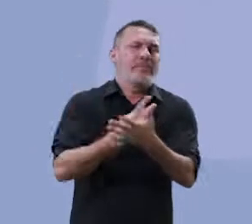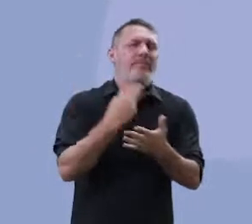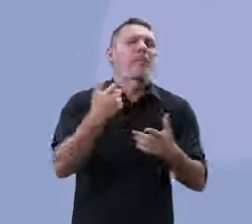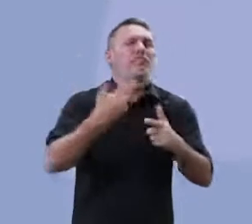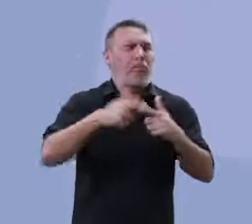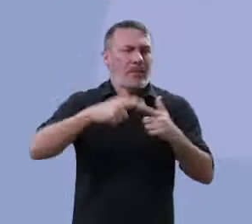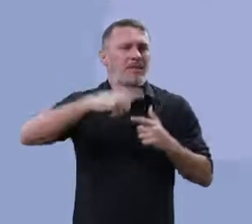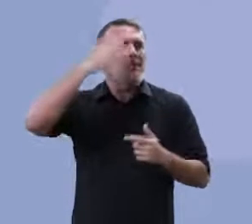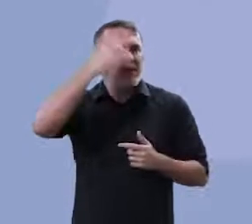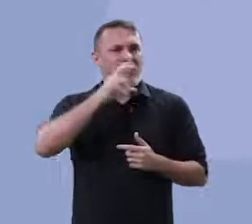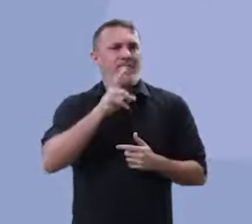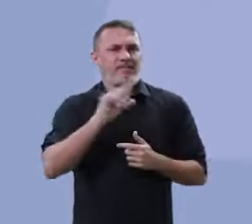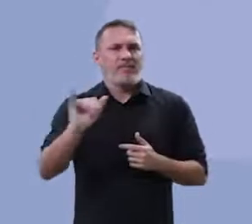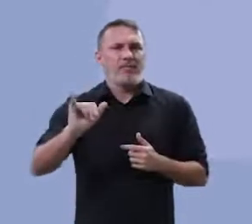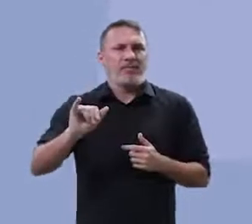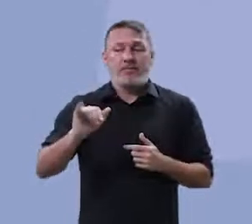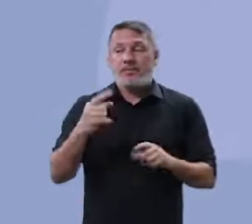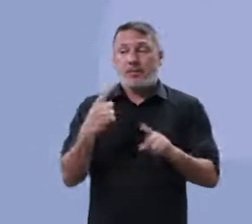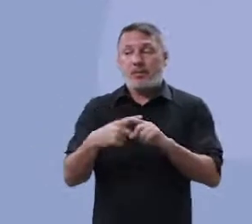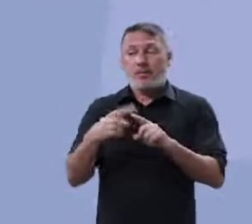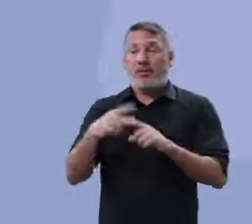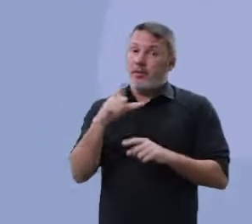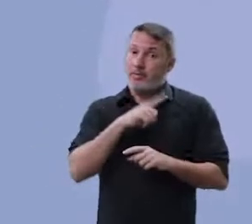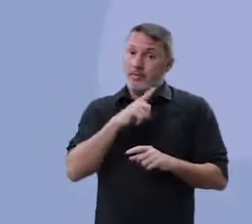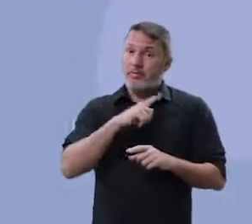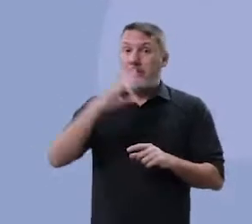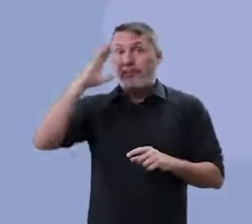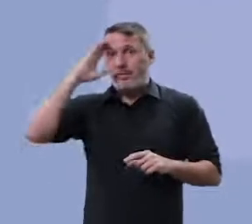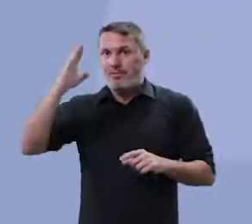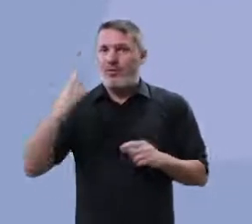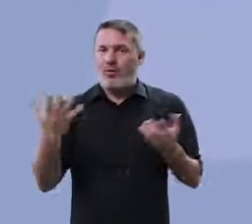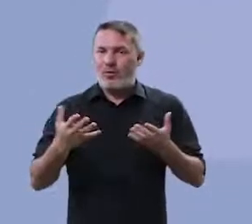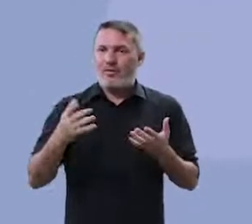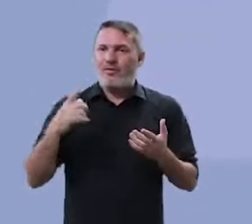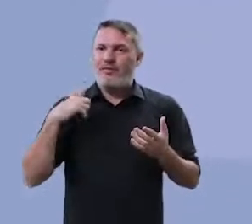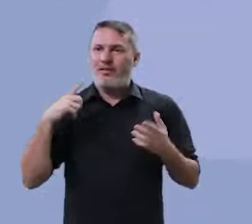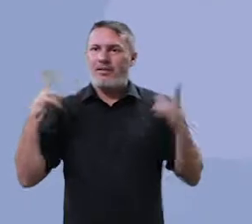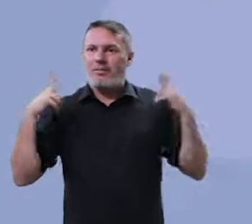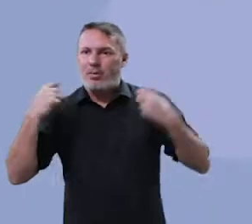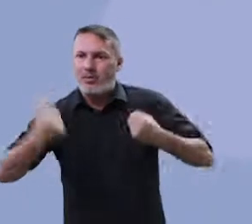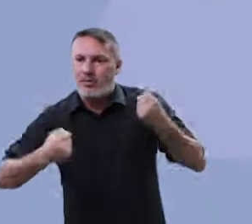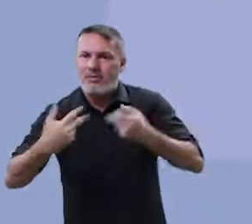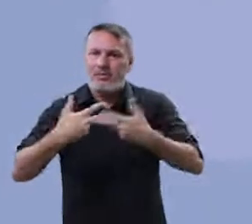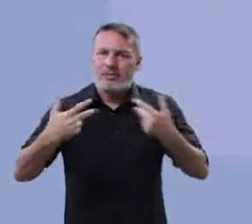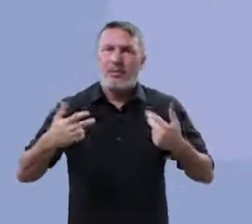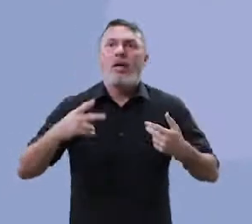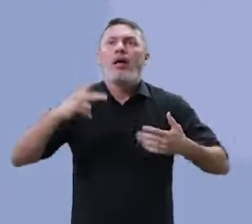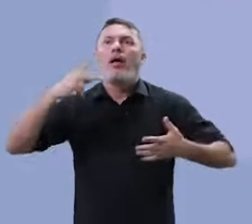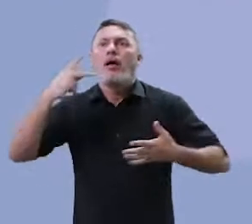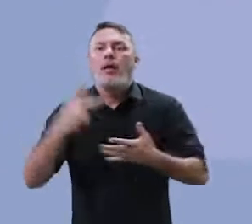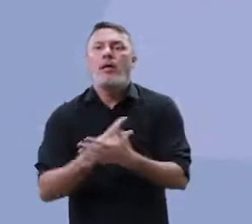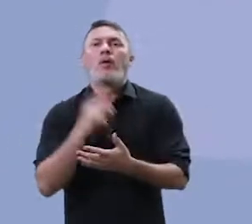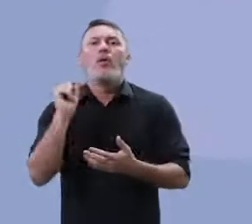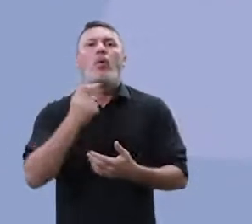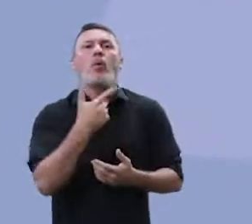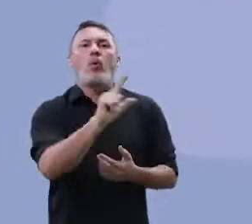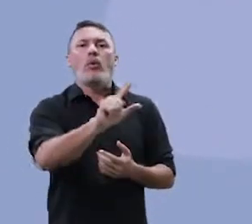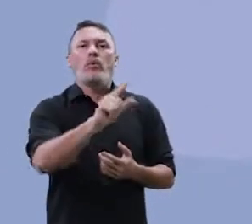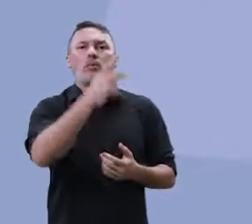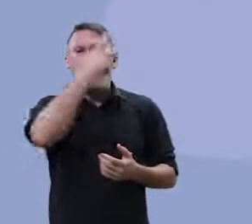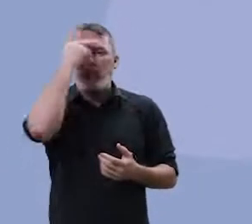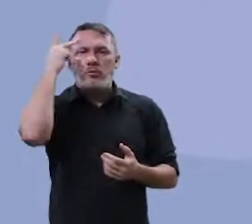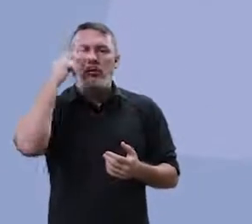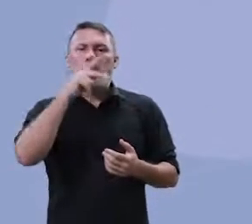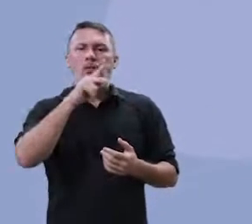tem consequências. Porque, na qual os agentes, motoristas principalmente, que nós falamos com vocês, atingem